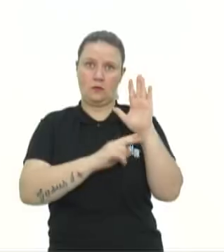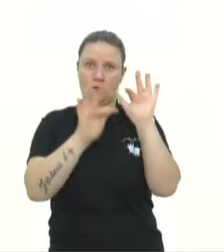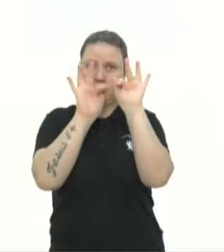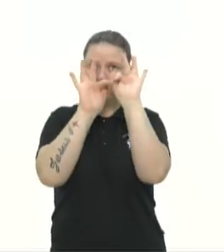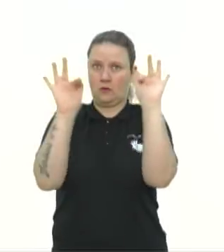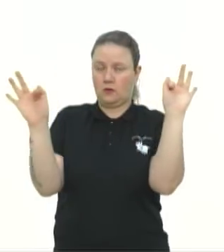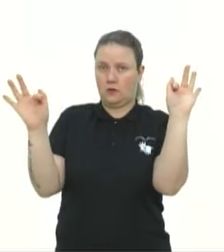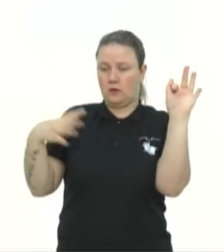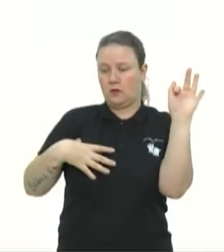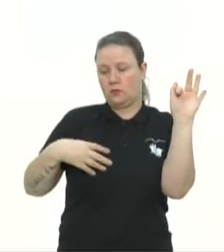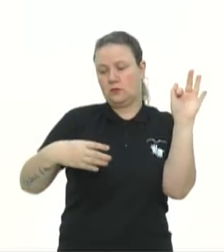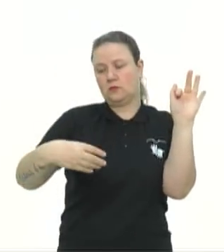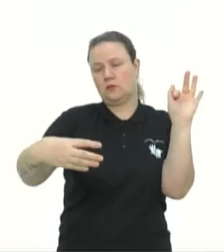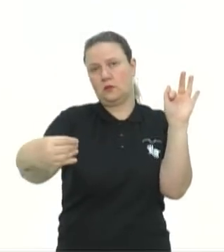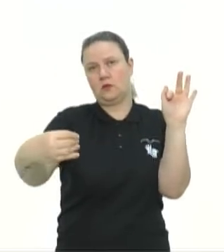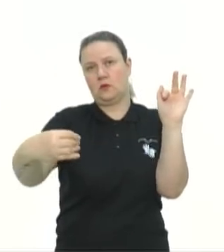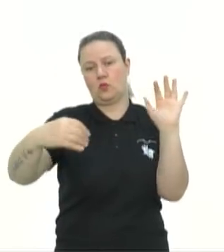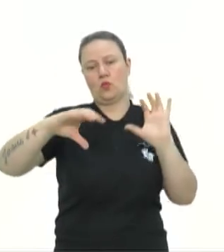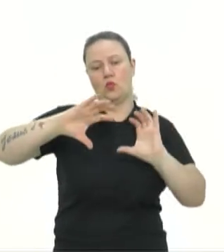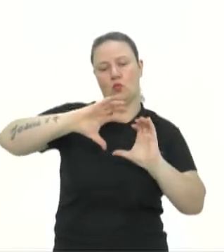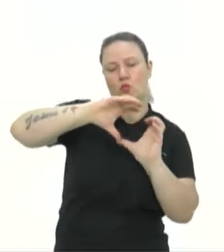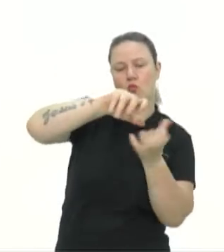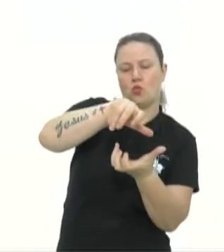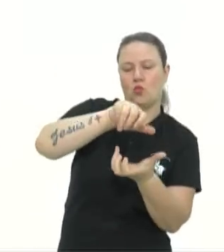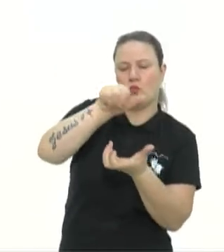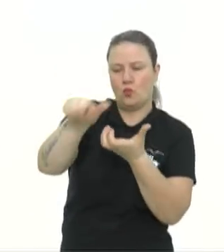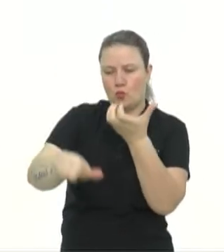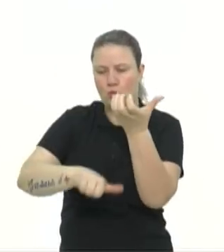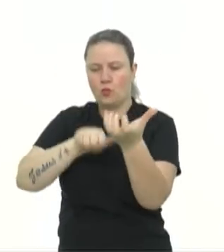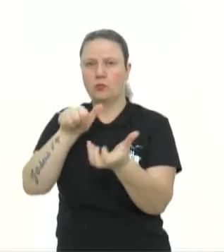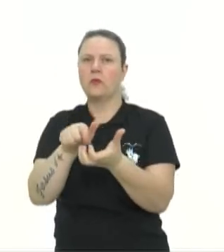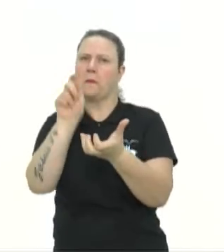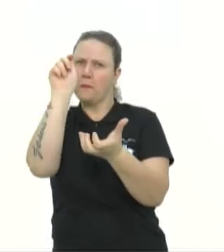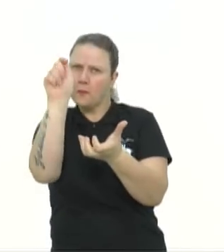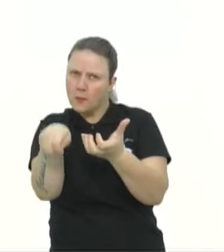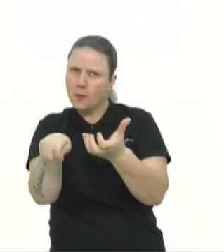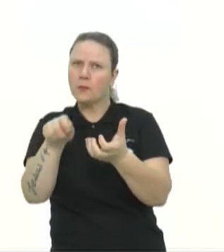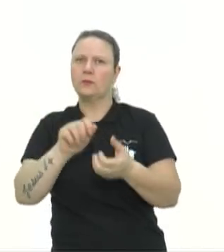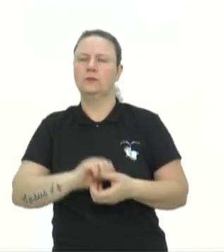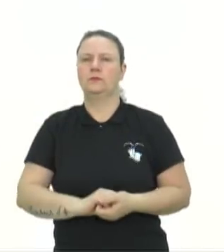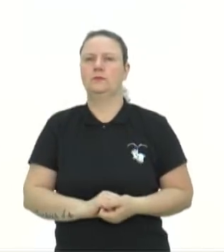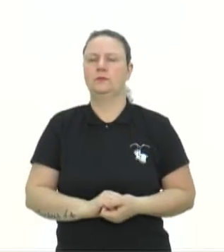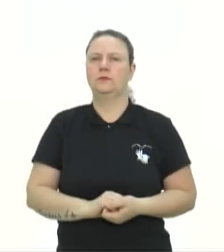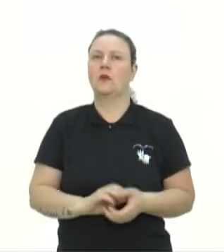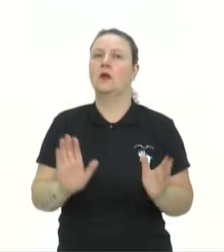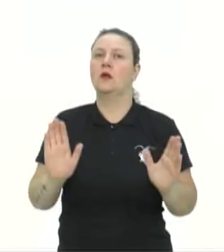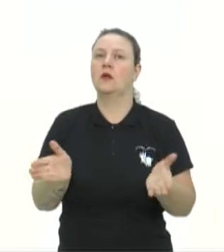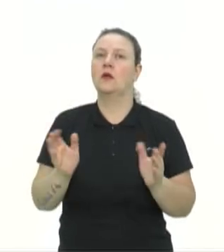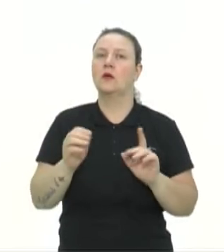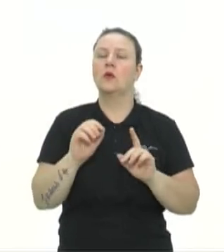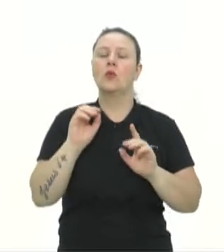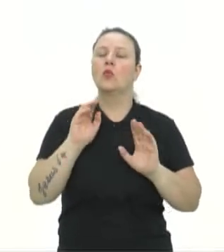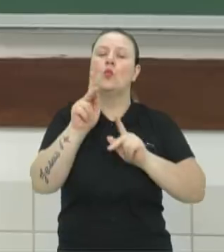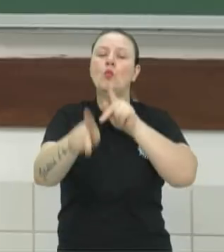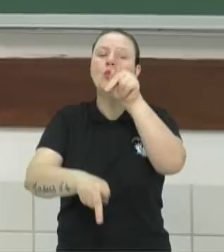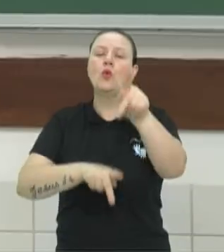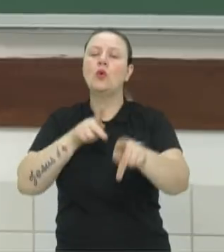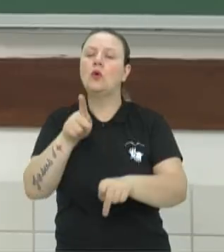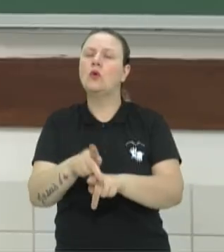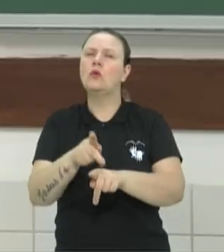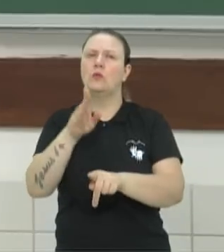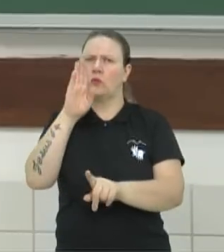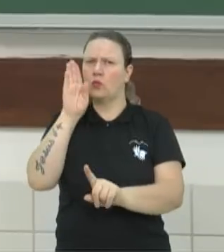mudar o mundo. Nesse caso, a quem se dirige o cartaz? Qual é o público-alvo? E justifique. Nesse caso, o público-alvo